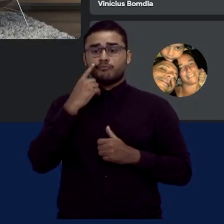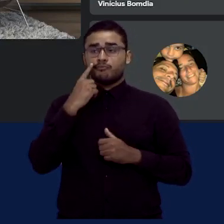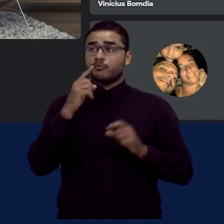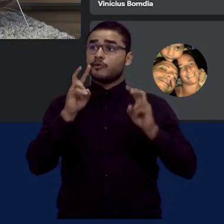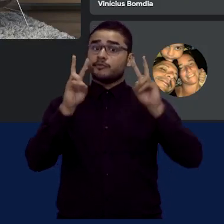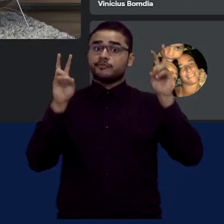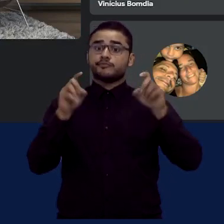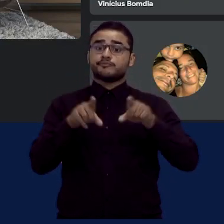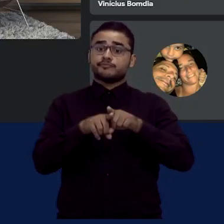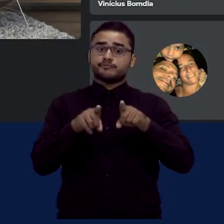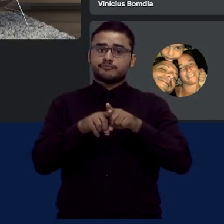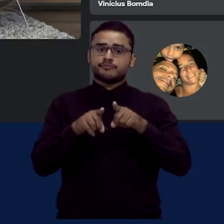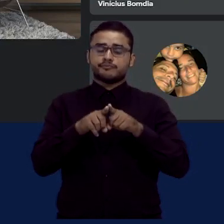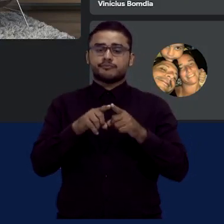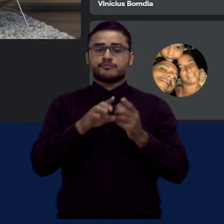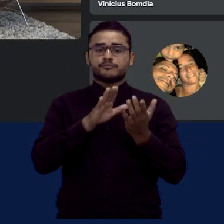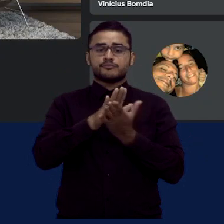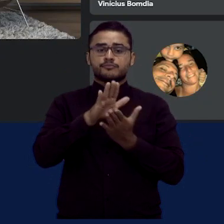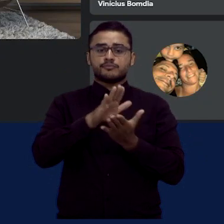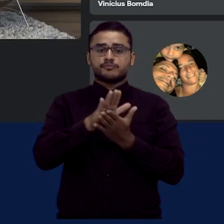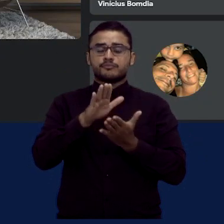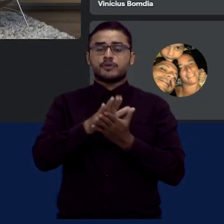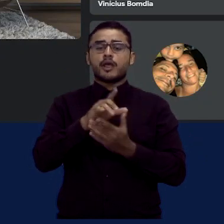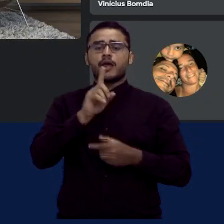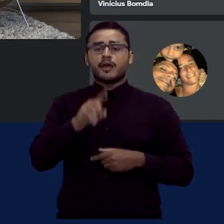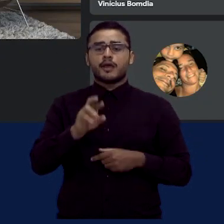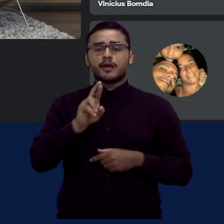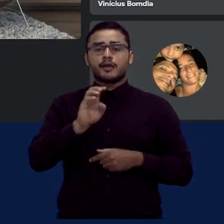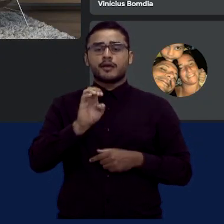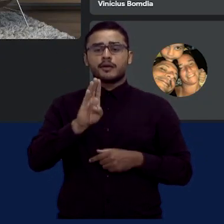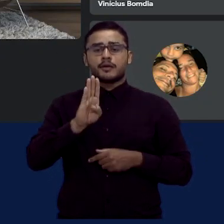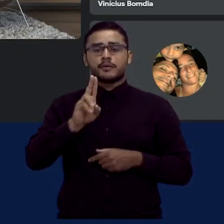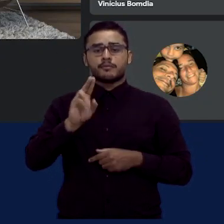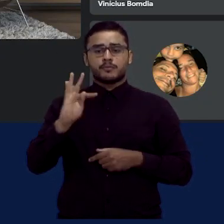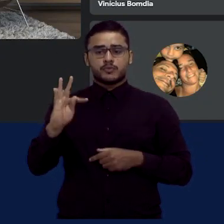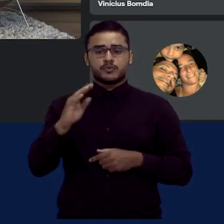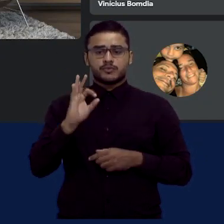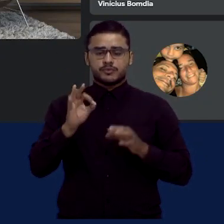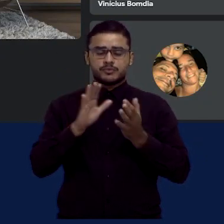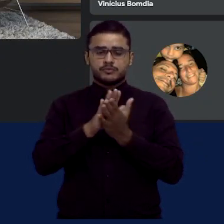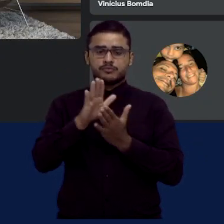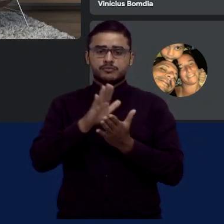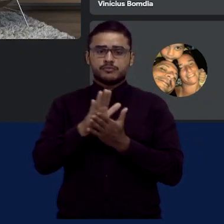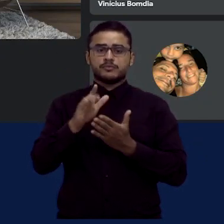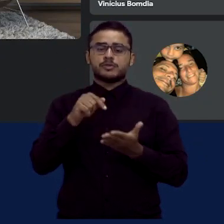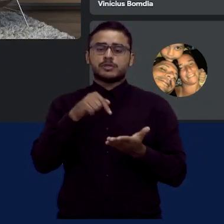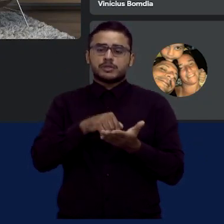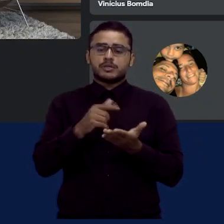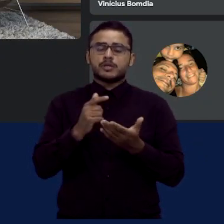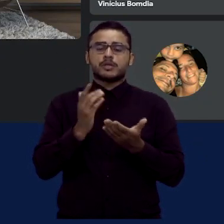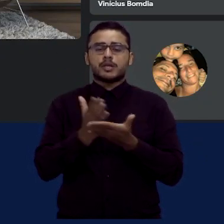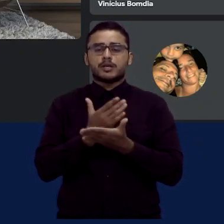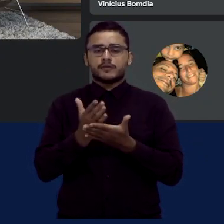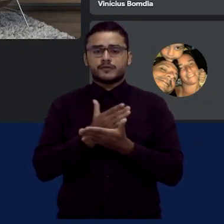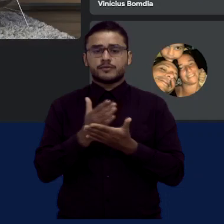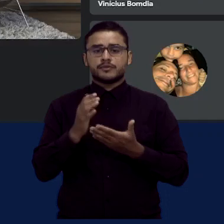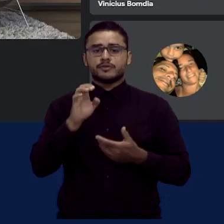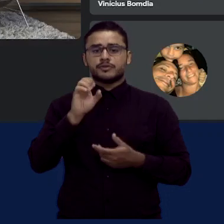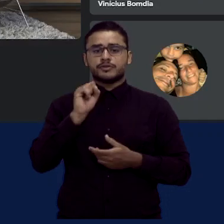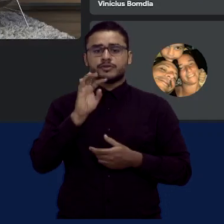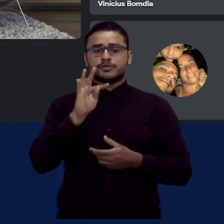edições independentes vindas da própria Reboot. Lançamos recentemente uma série chamada Estalos, que tem um tamanho